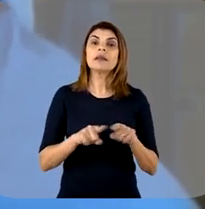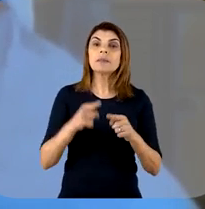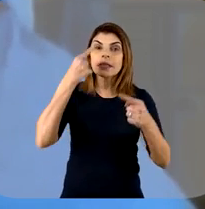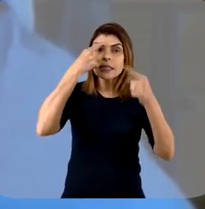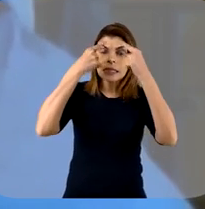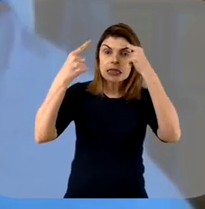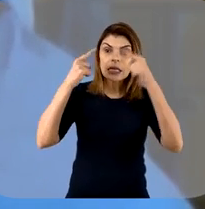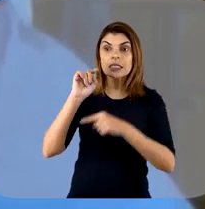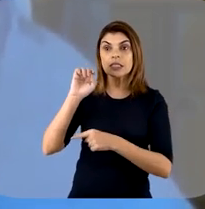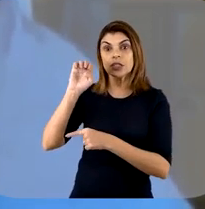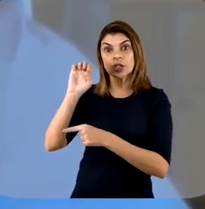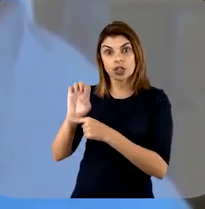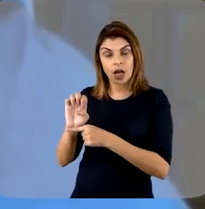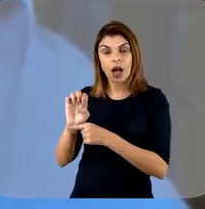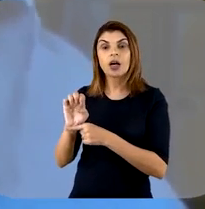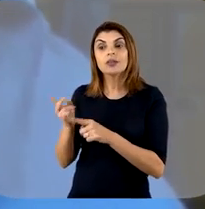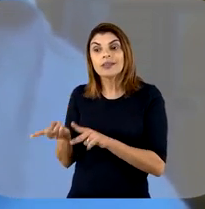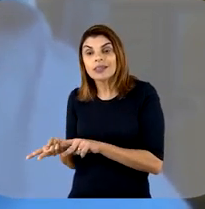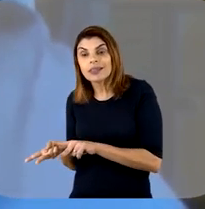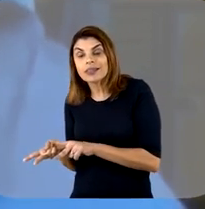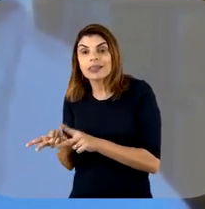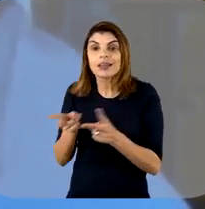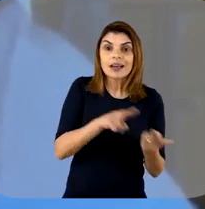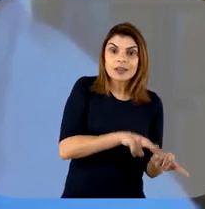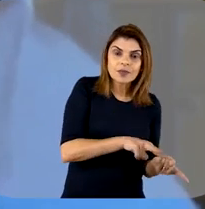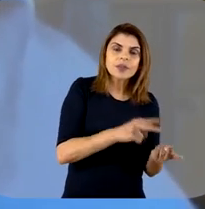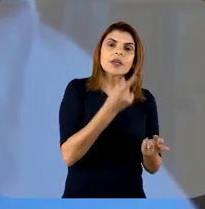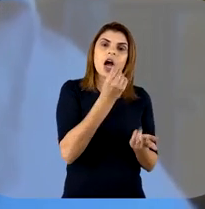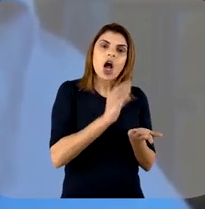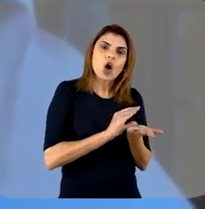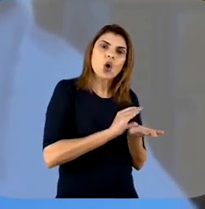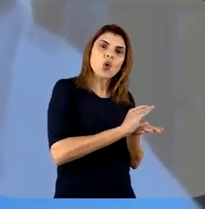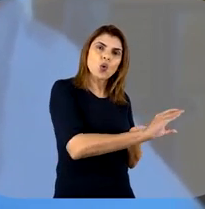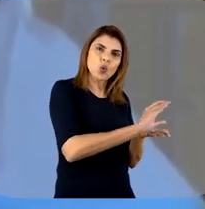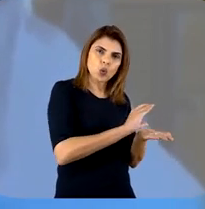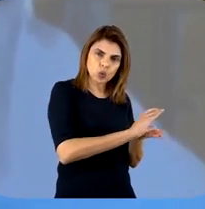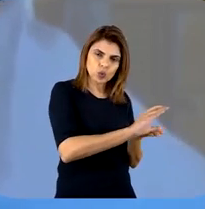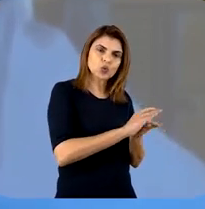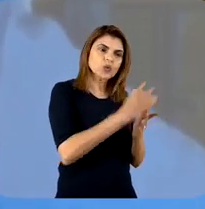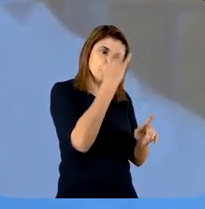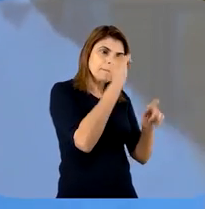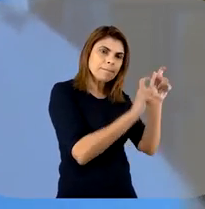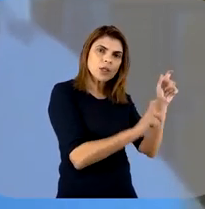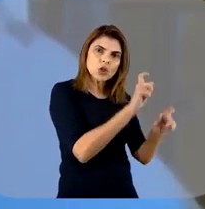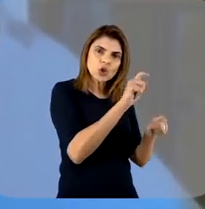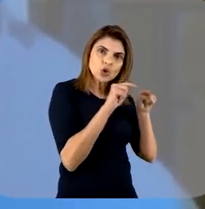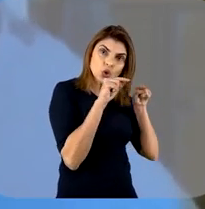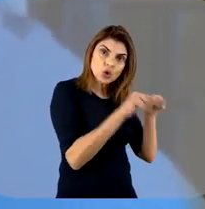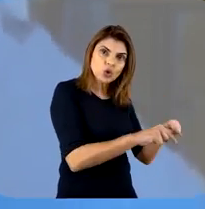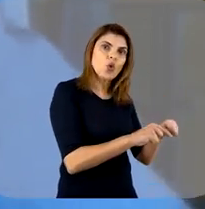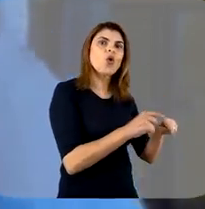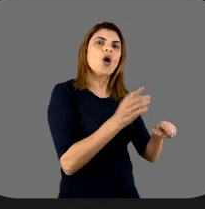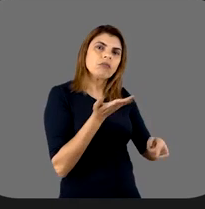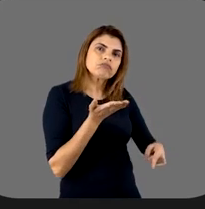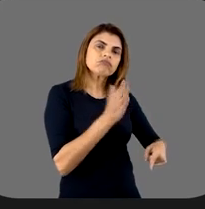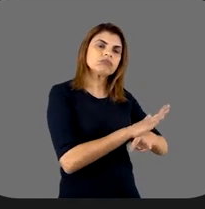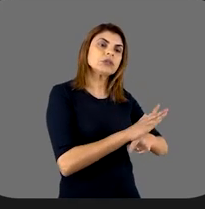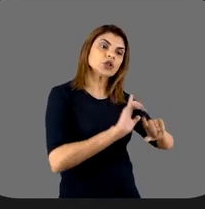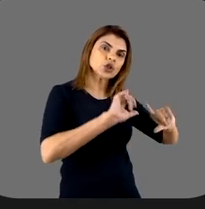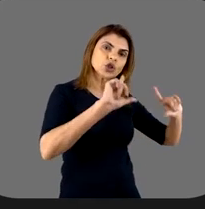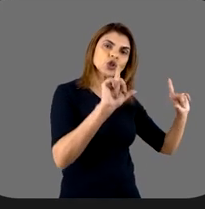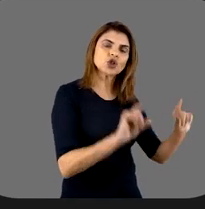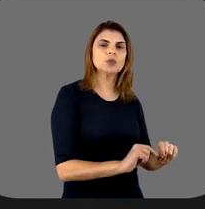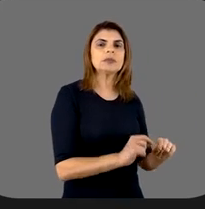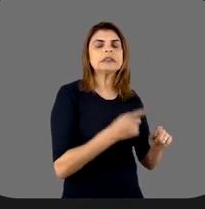a ideia de que o Estado transferisse, né, recursos, né, para as pessoas, né, e com isso